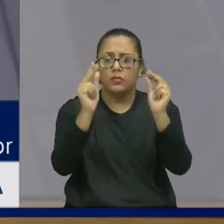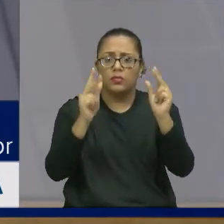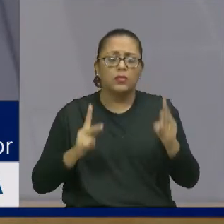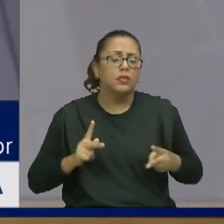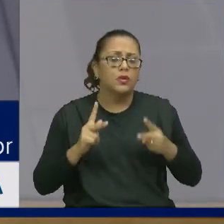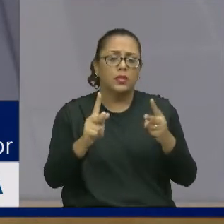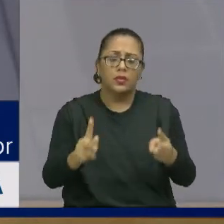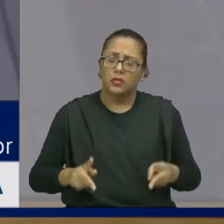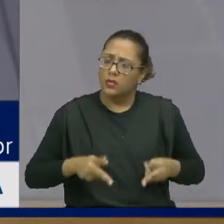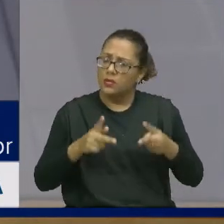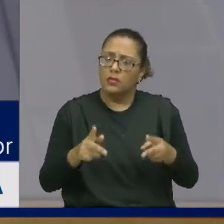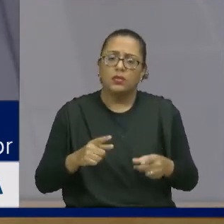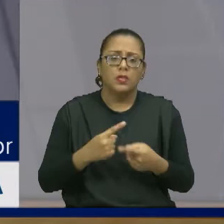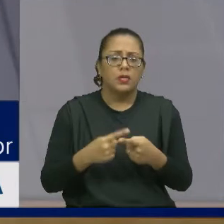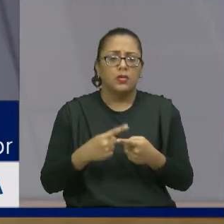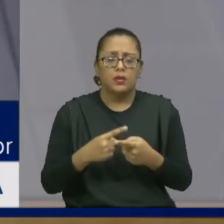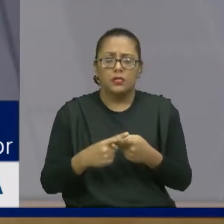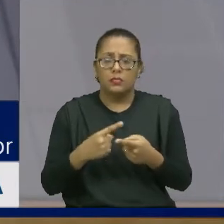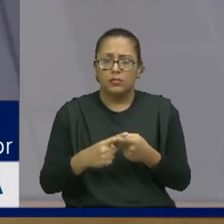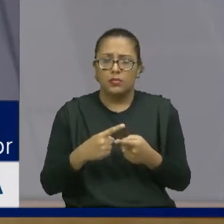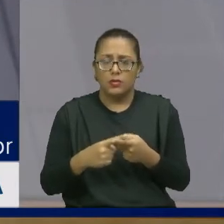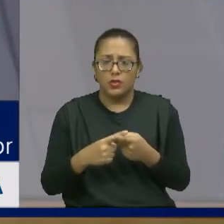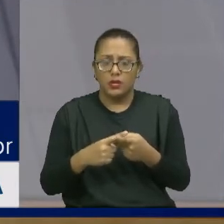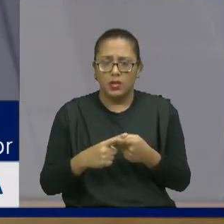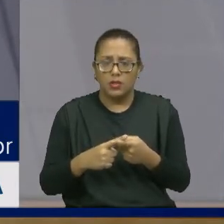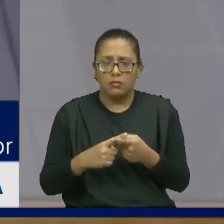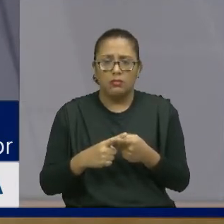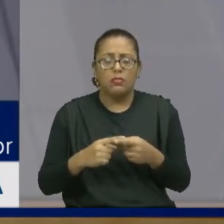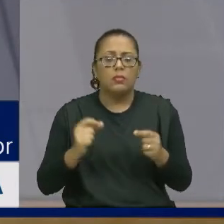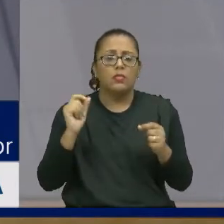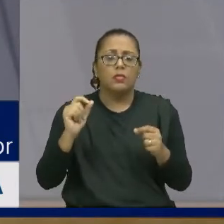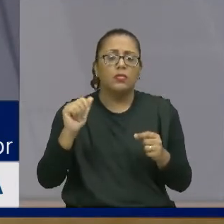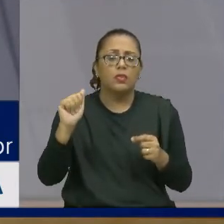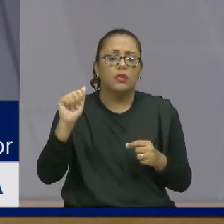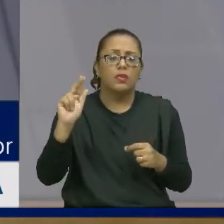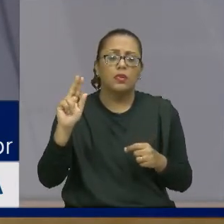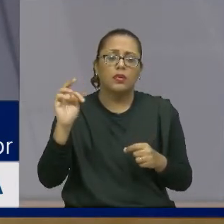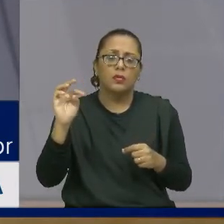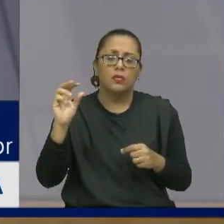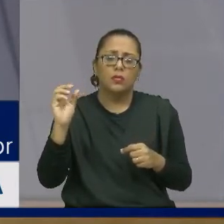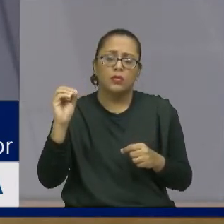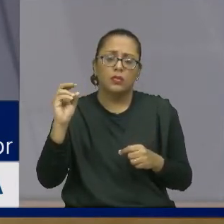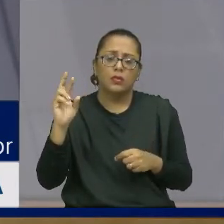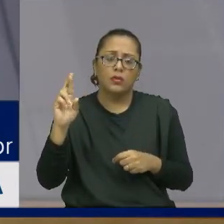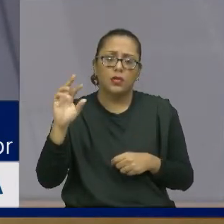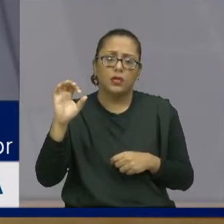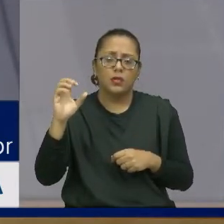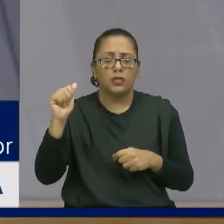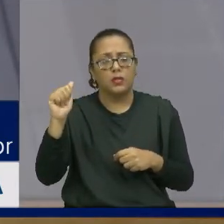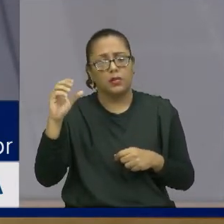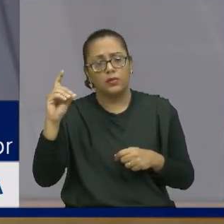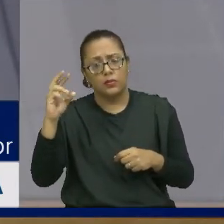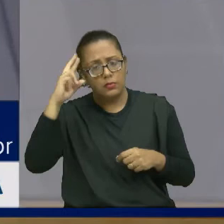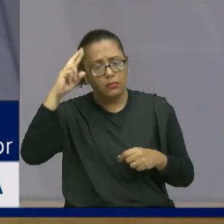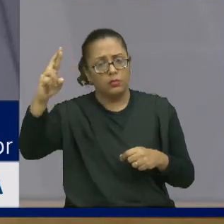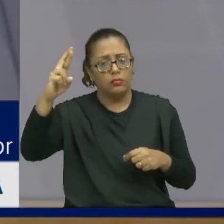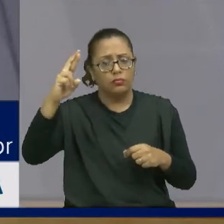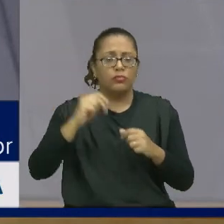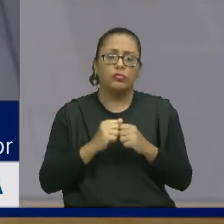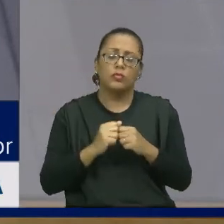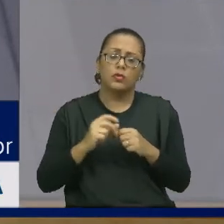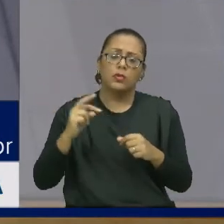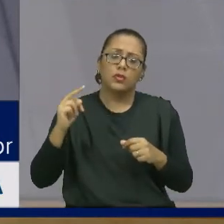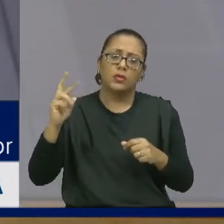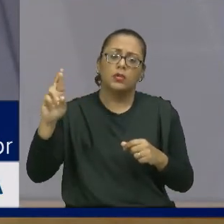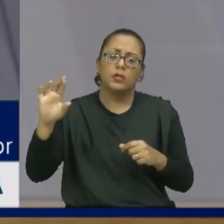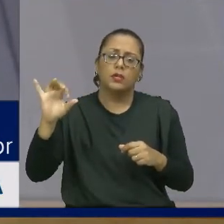autoridade tributária detém a competência privativa de lançamento do crédito